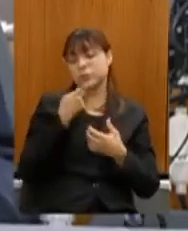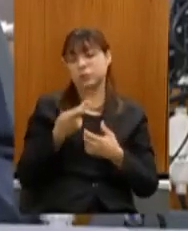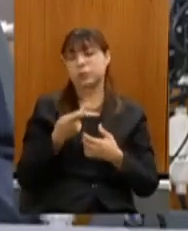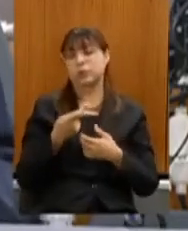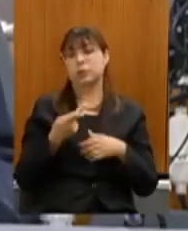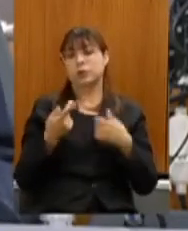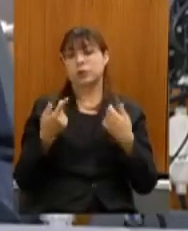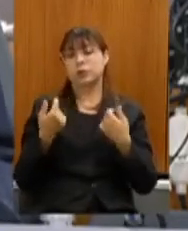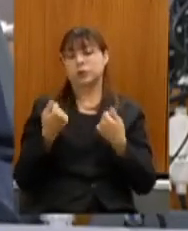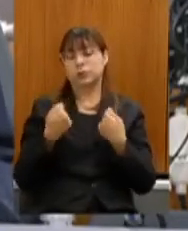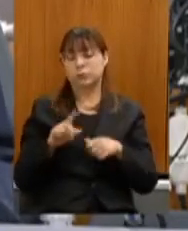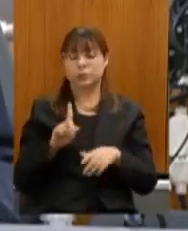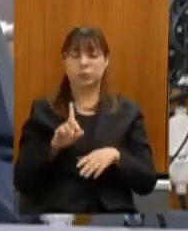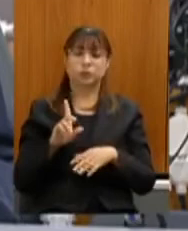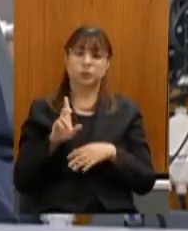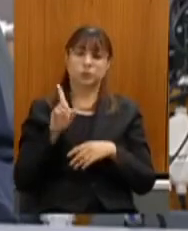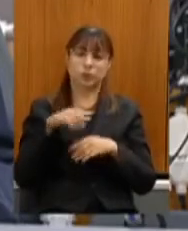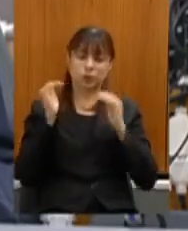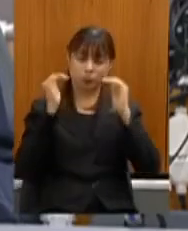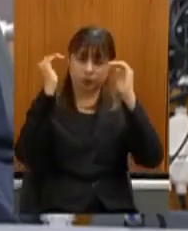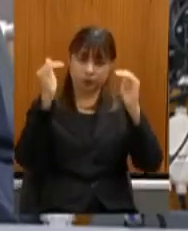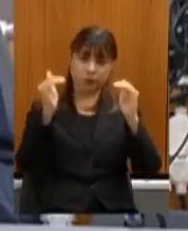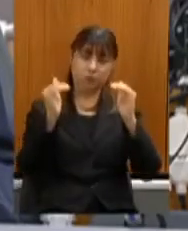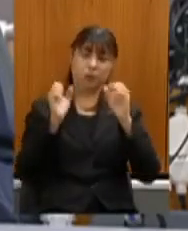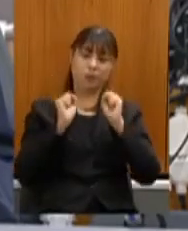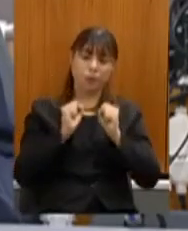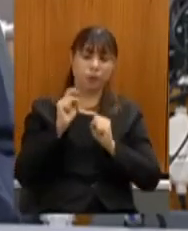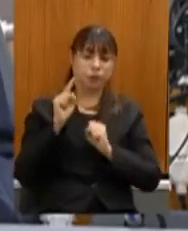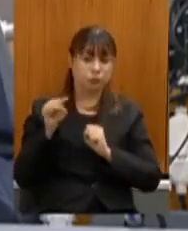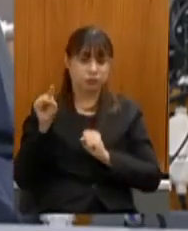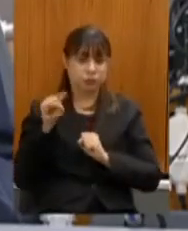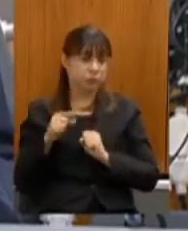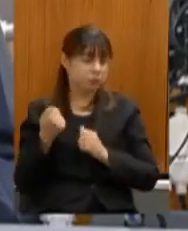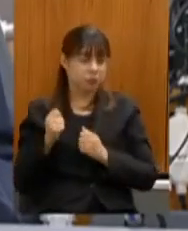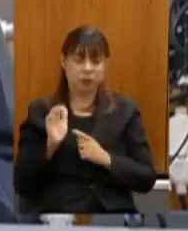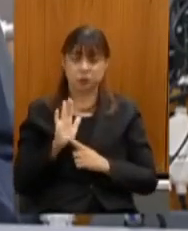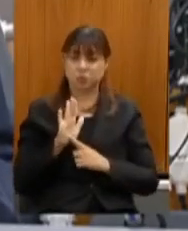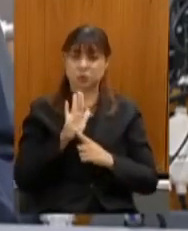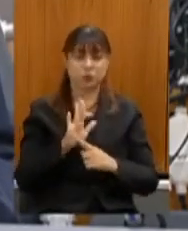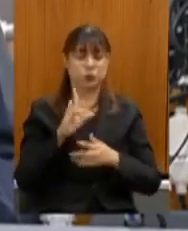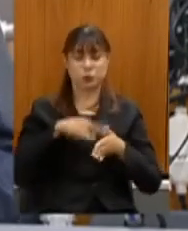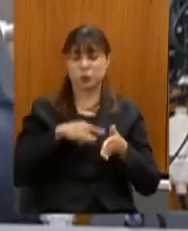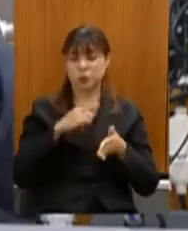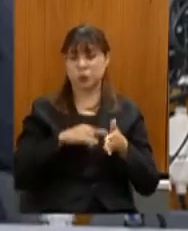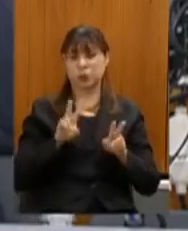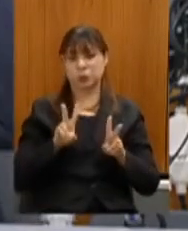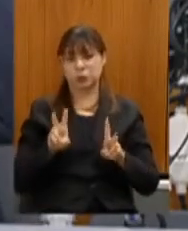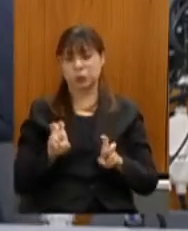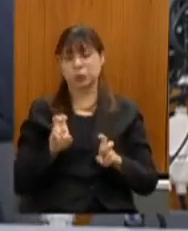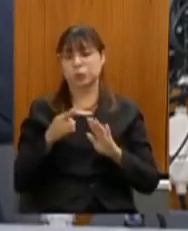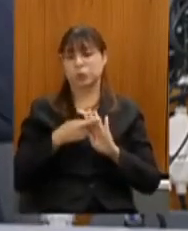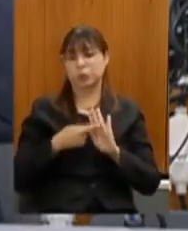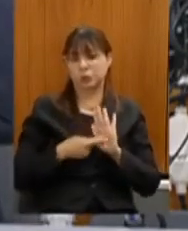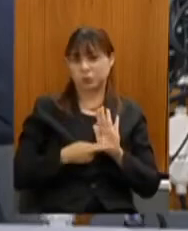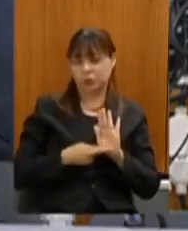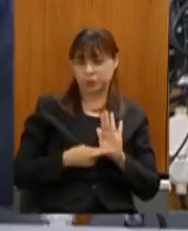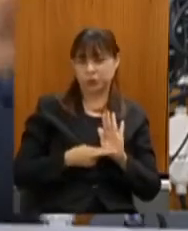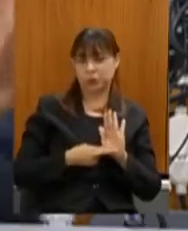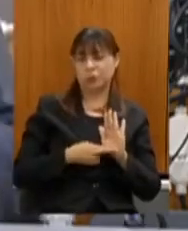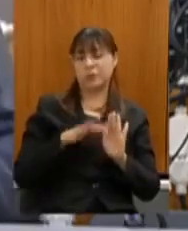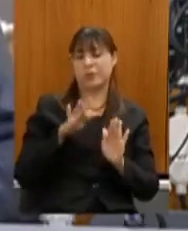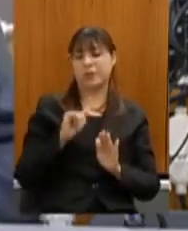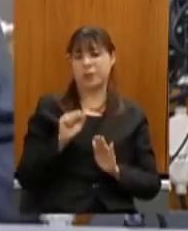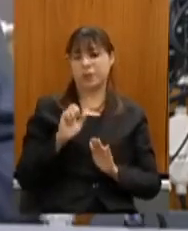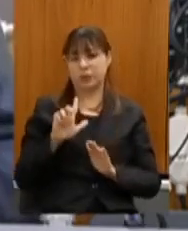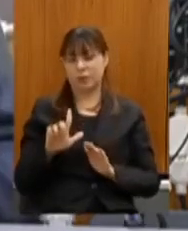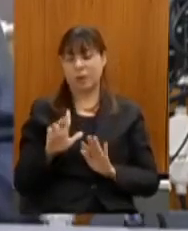justificativa de autoridade competente poderá ser dispensada a apresentação de documentação relativa a regularização fiscal no entanto